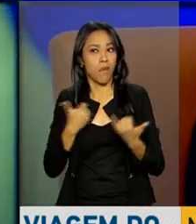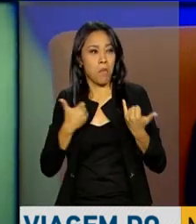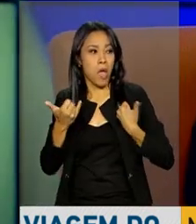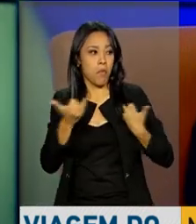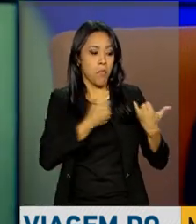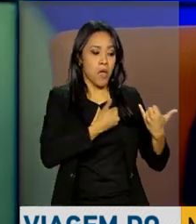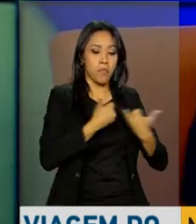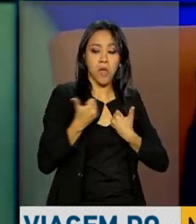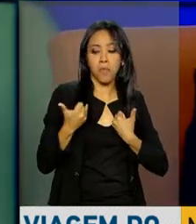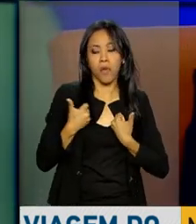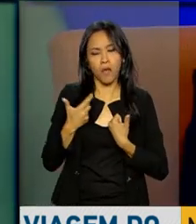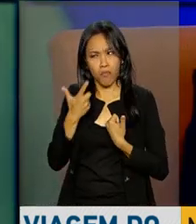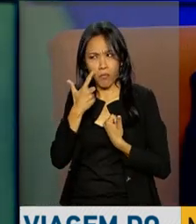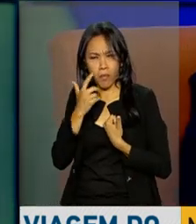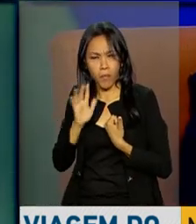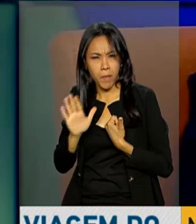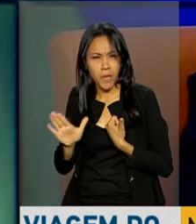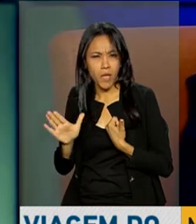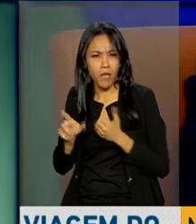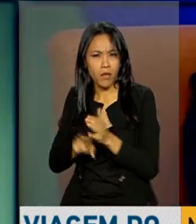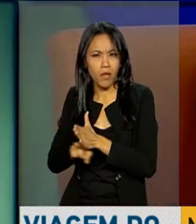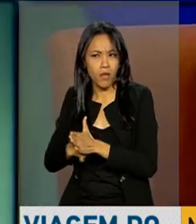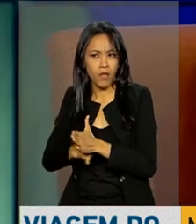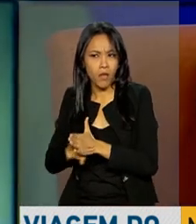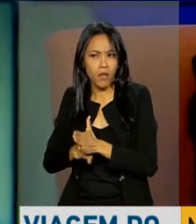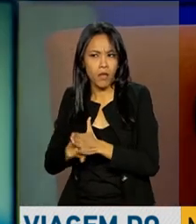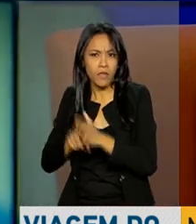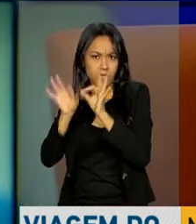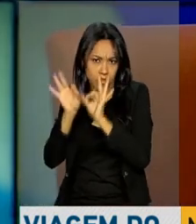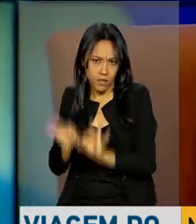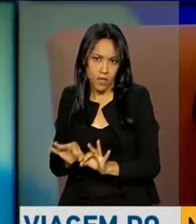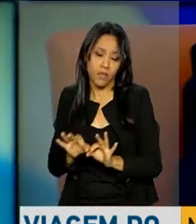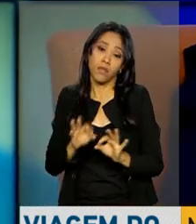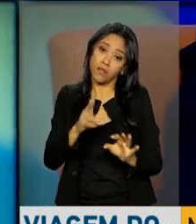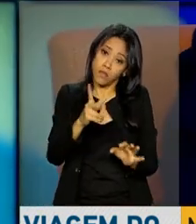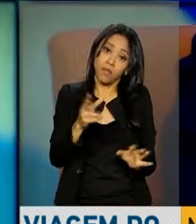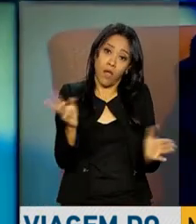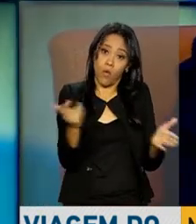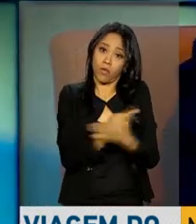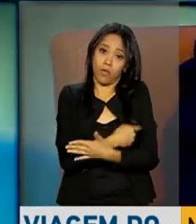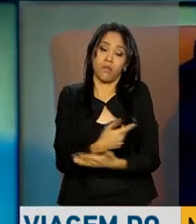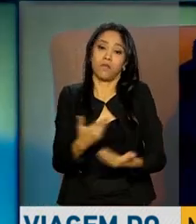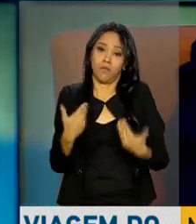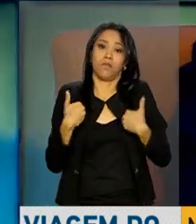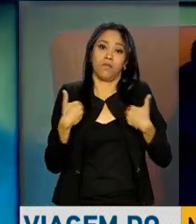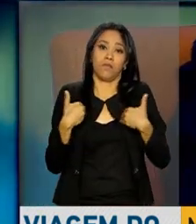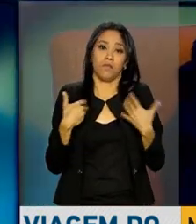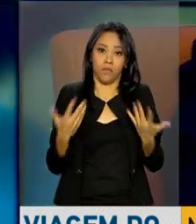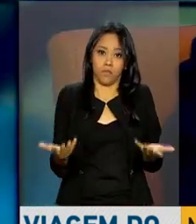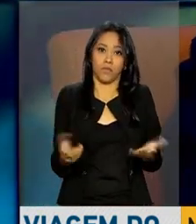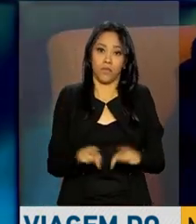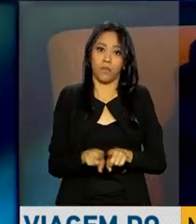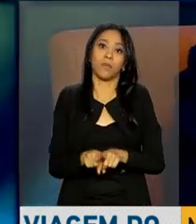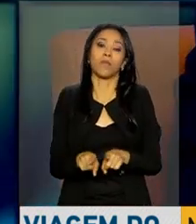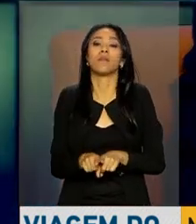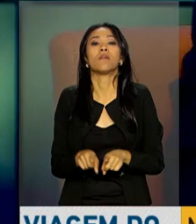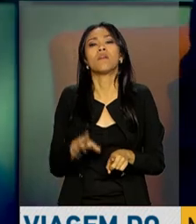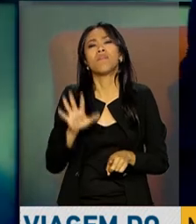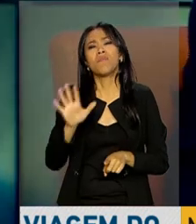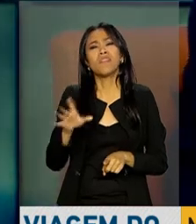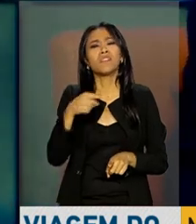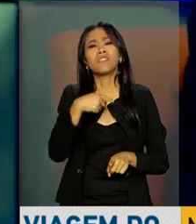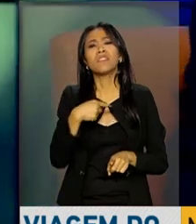são apuradas. E eu, é claro, até no meu caso, você sabe que há manifestações e muitos outros, né? Mas esta matéria